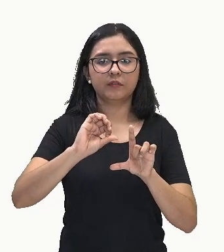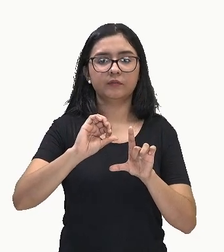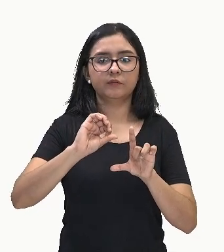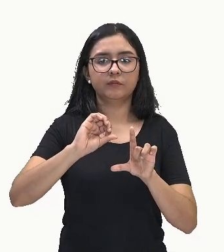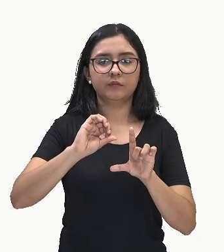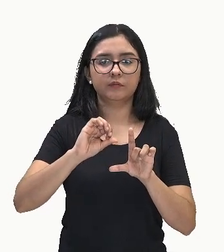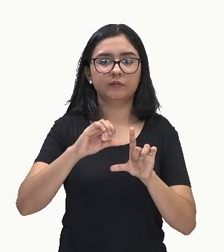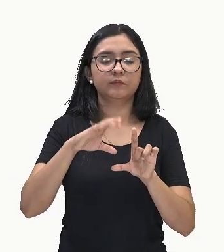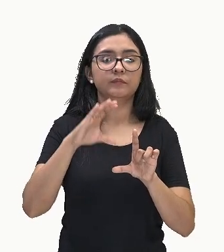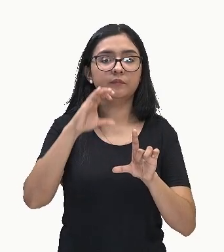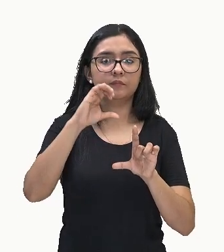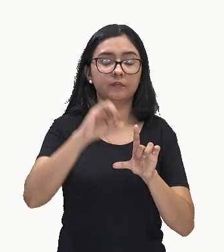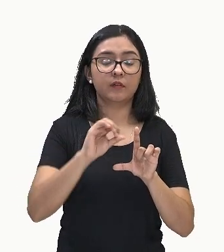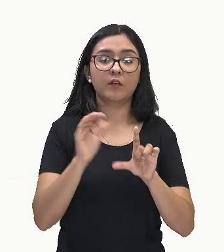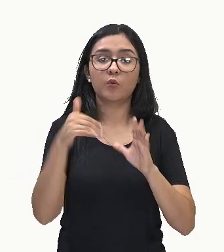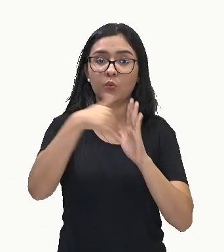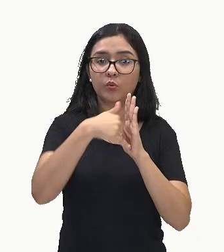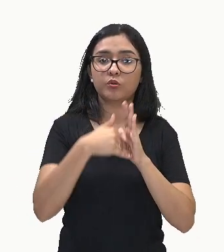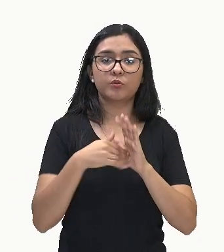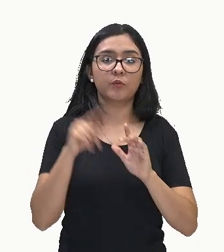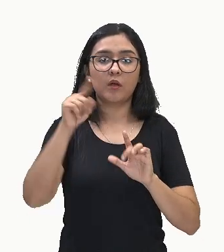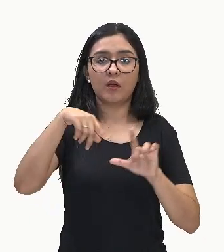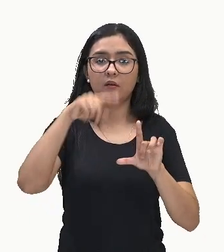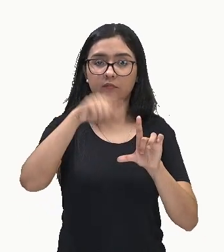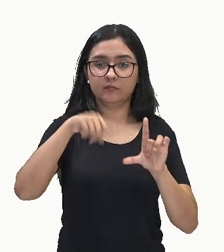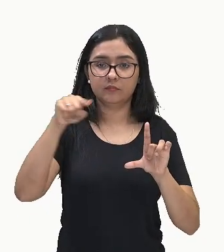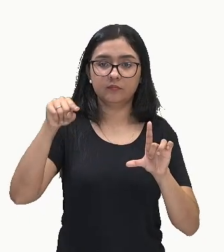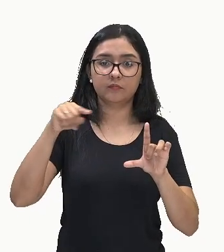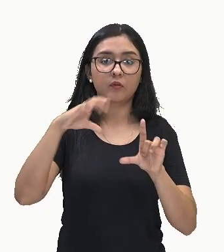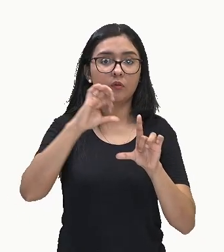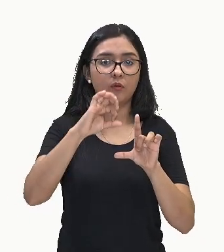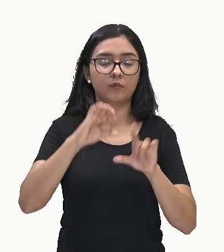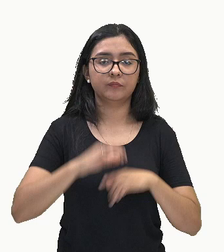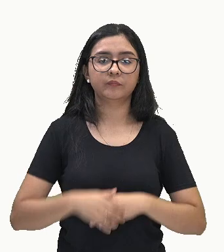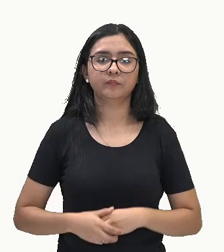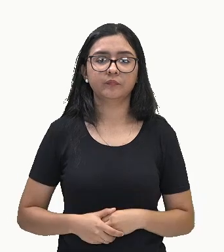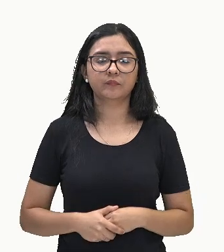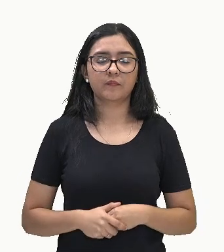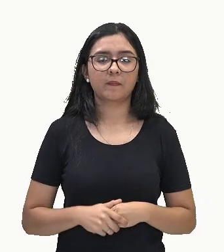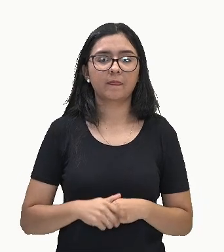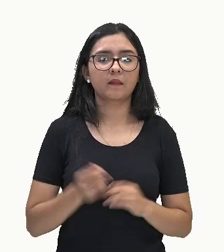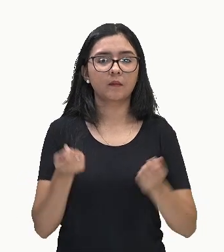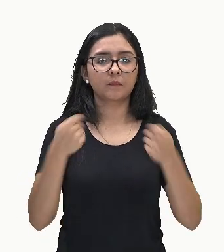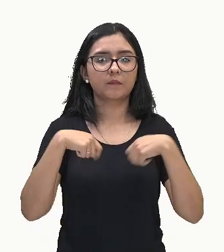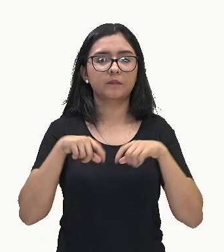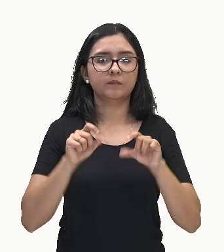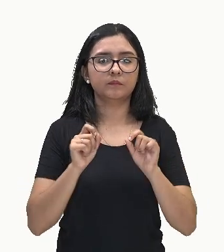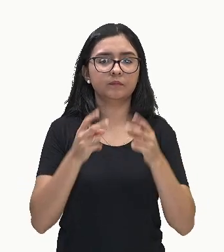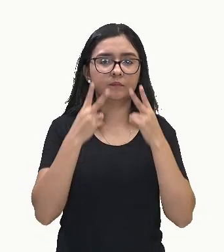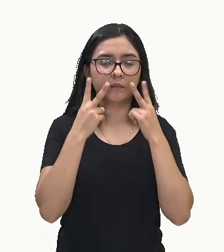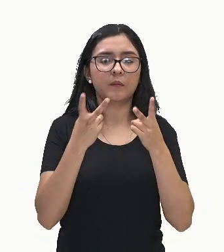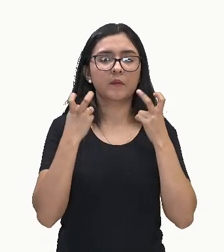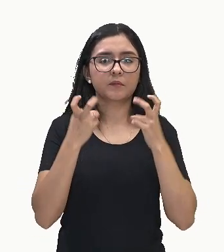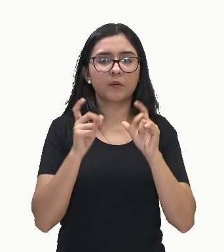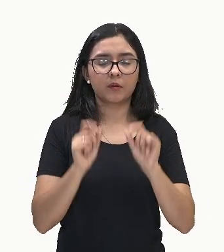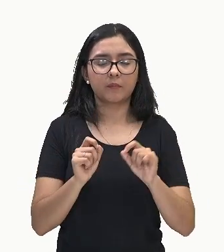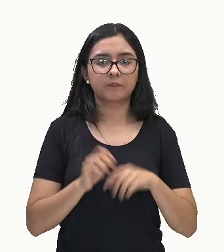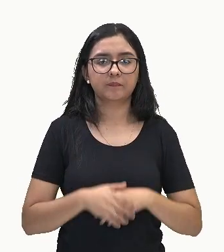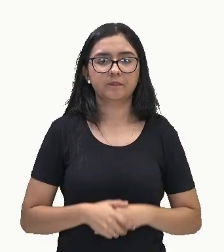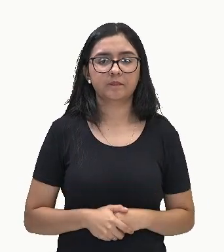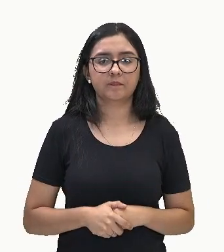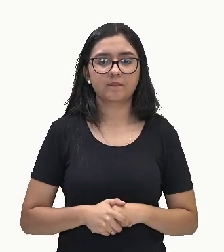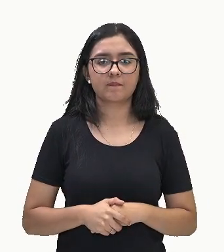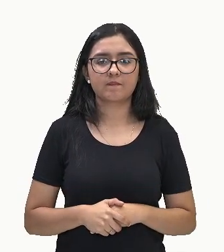8,9 e por fim o 9 então nós podemos observar aqui que o